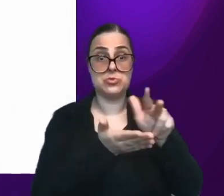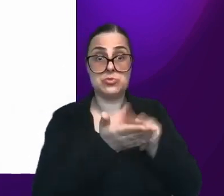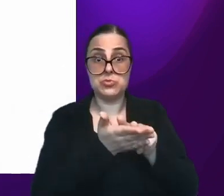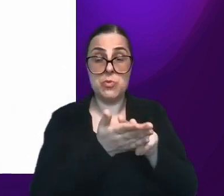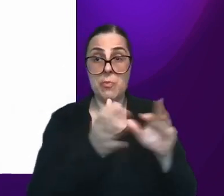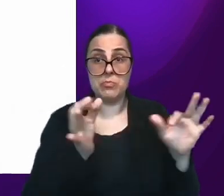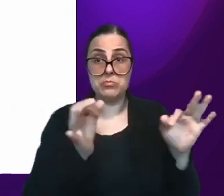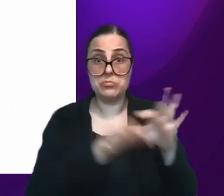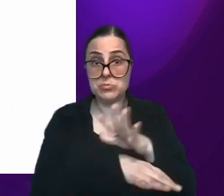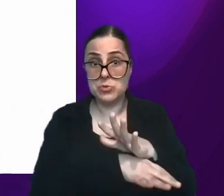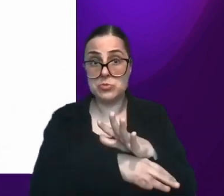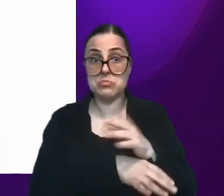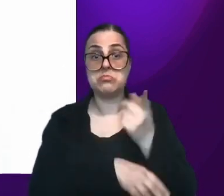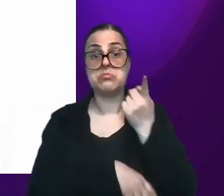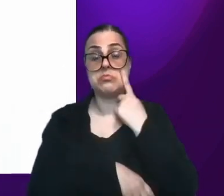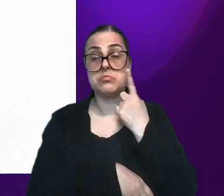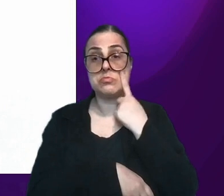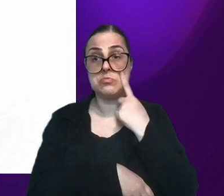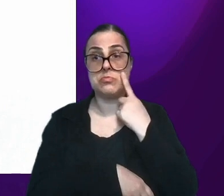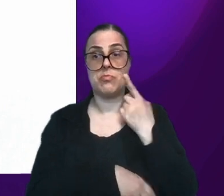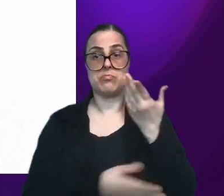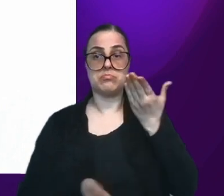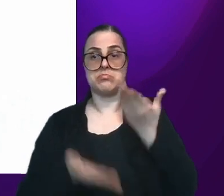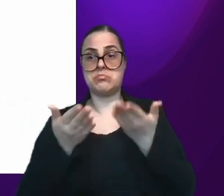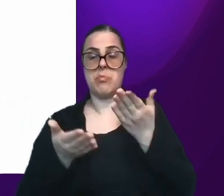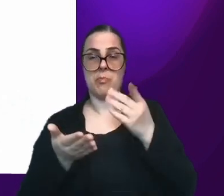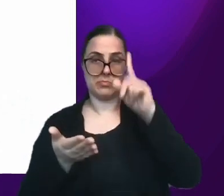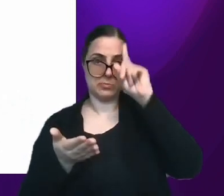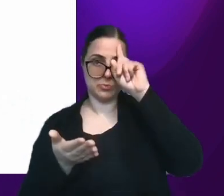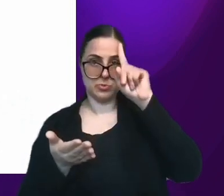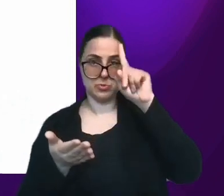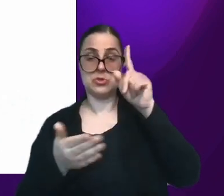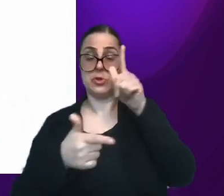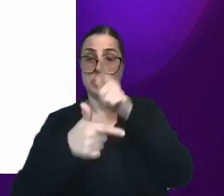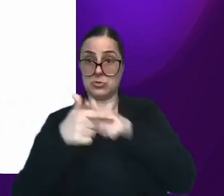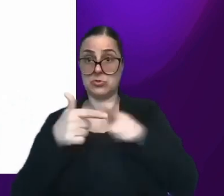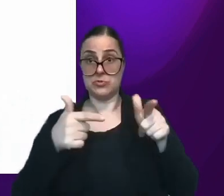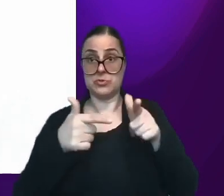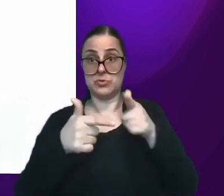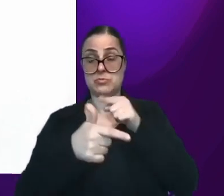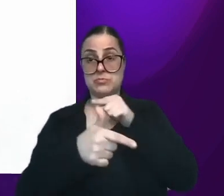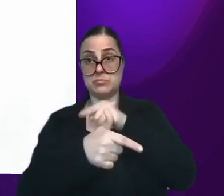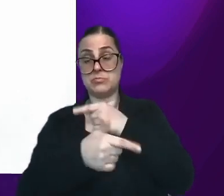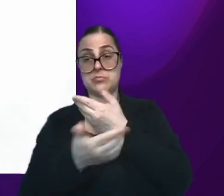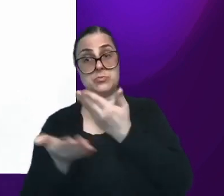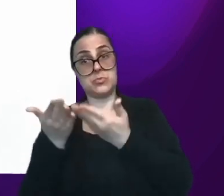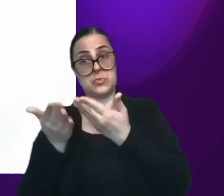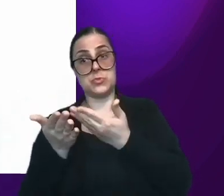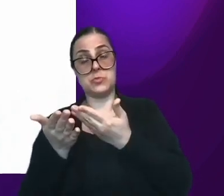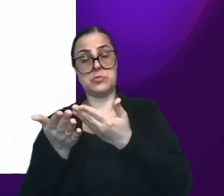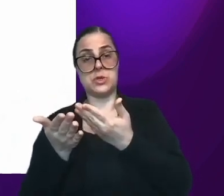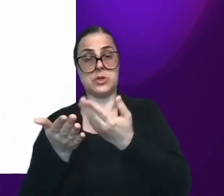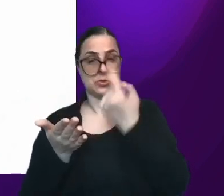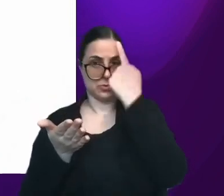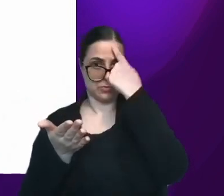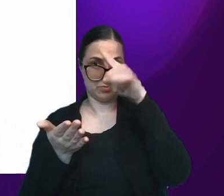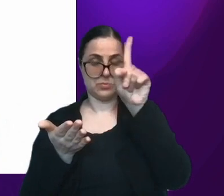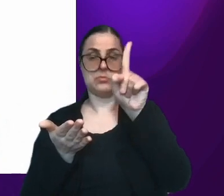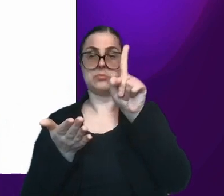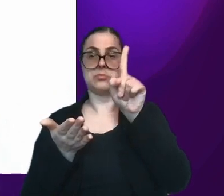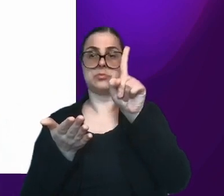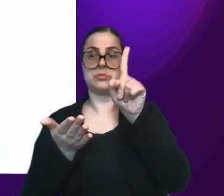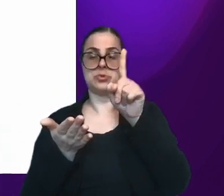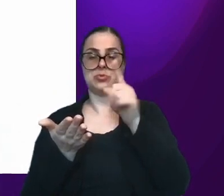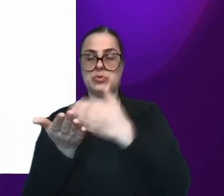em função do peso que se está medindo no dia, em função do peso de entrada ou peso seco do paciente. Assim, o paciente com